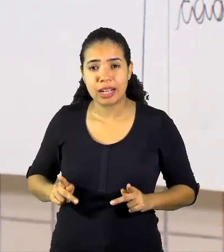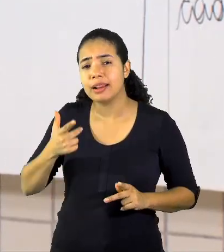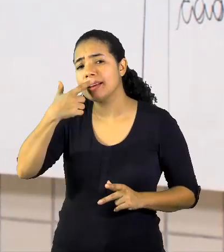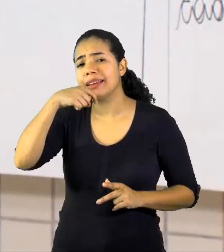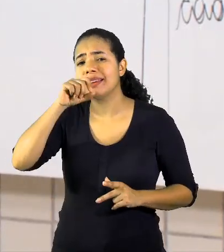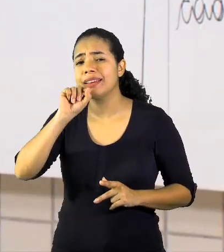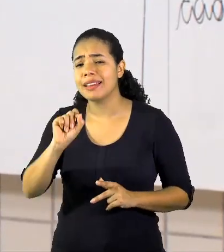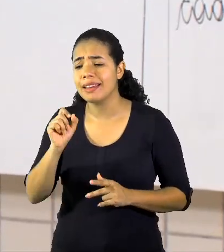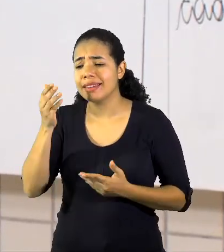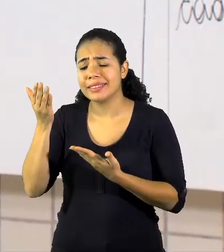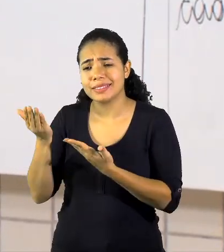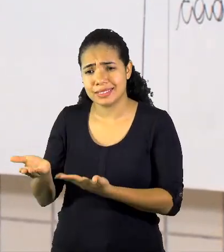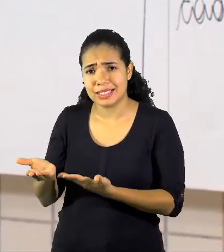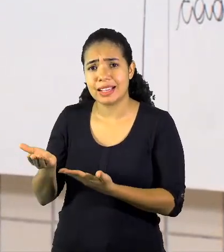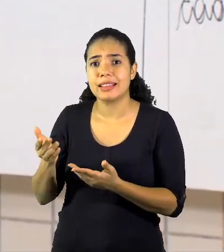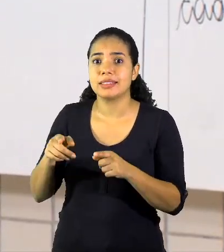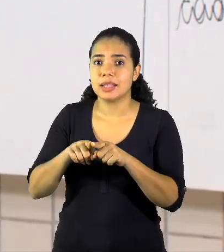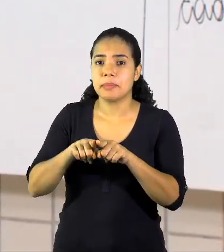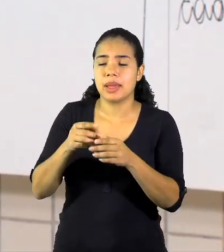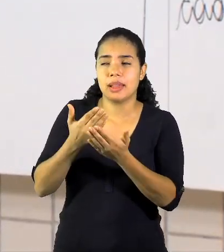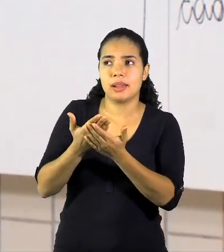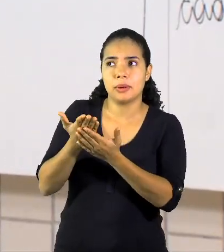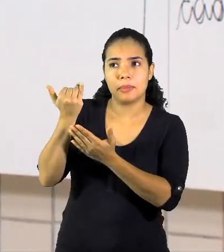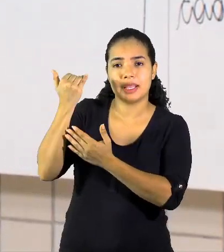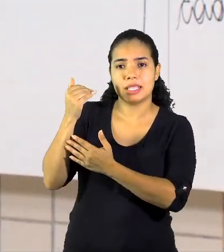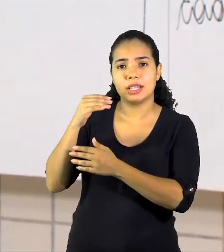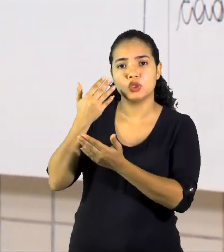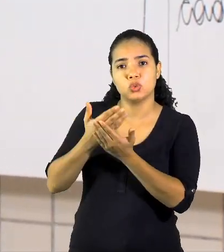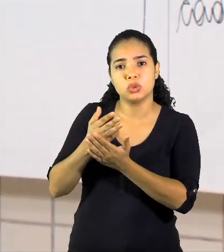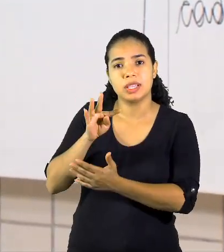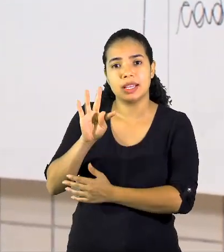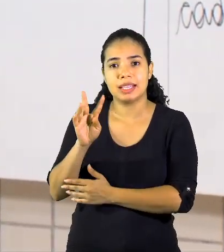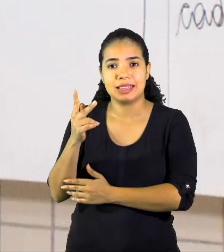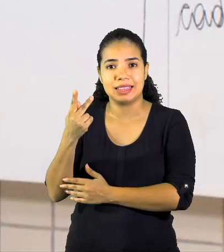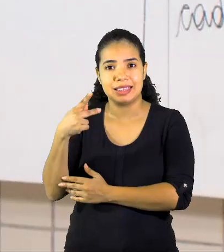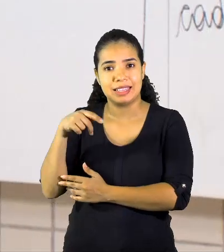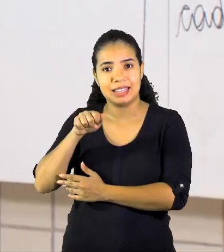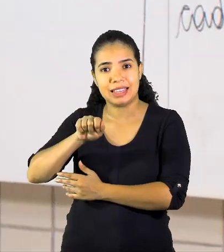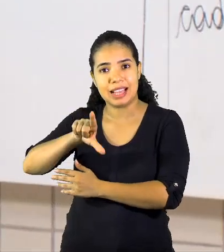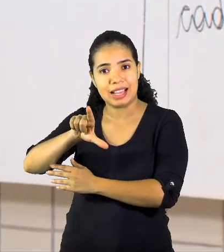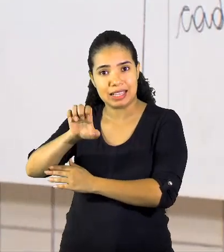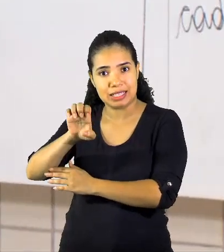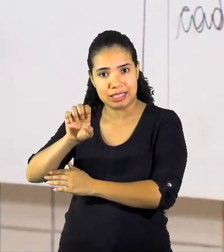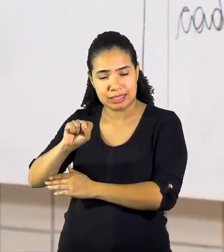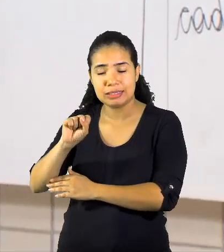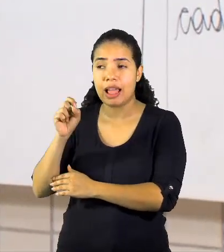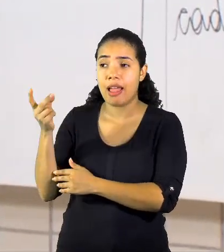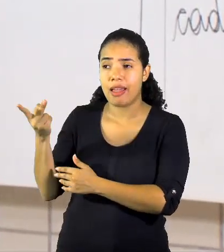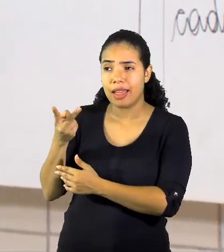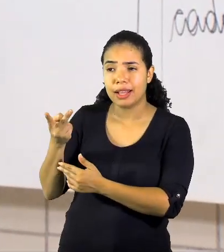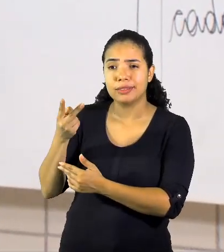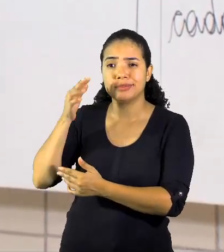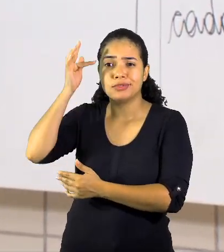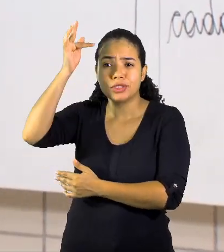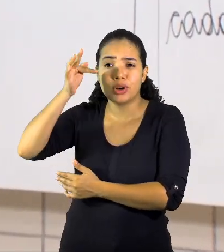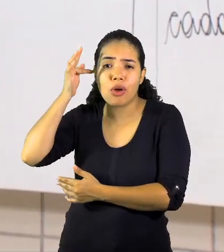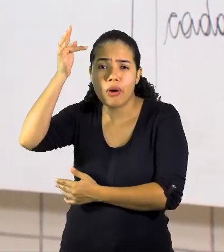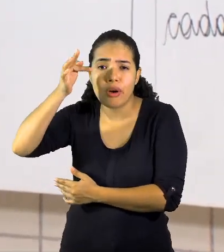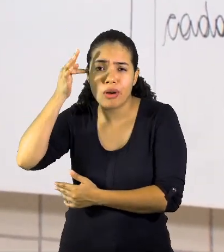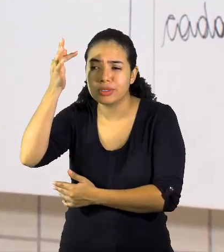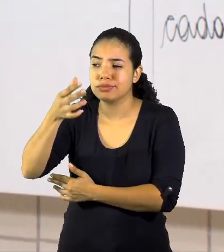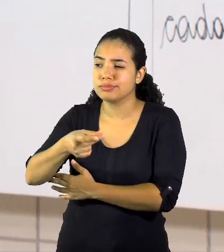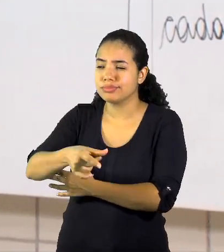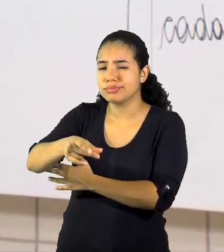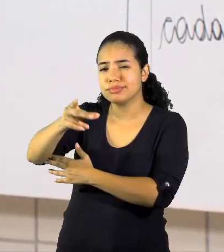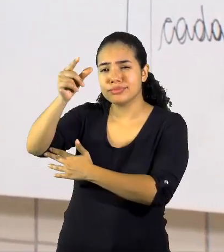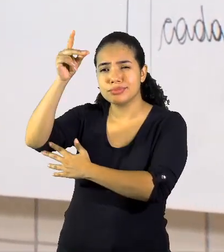assim como Tales, que vocês estudaram anteriormente, faz parte desse aglomerado de filósofos